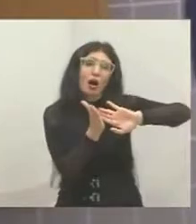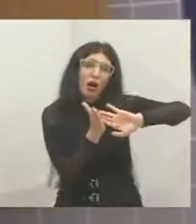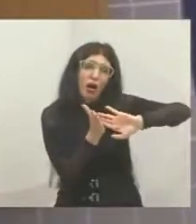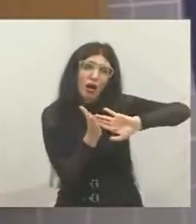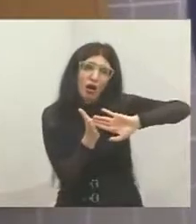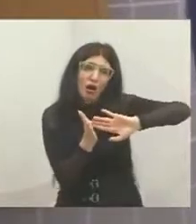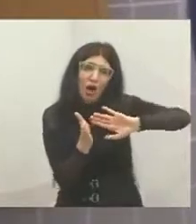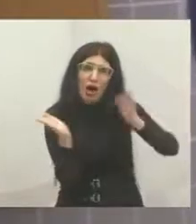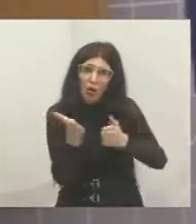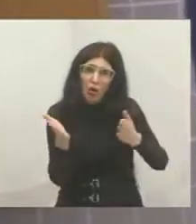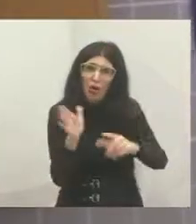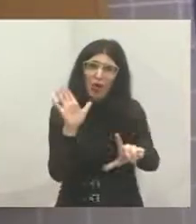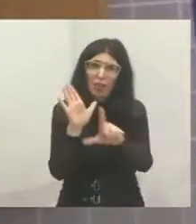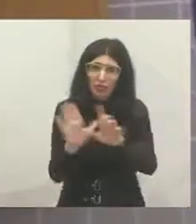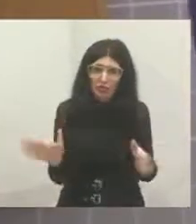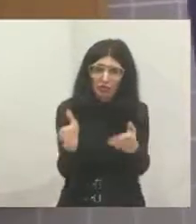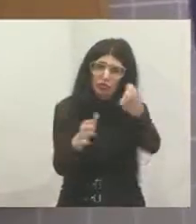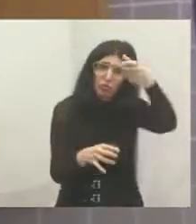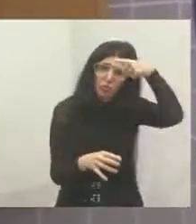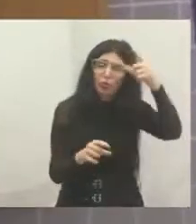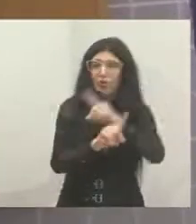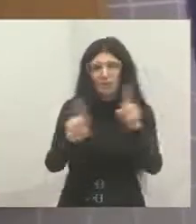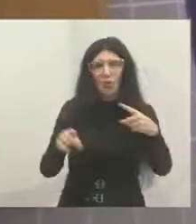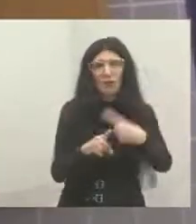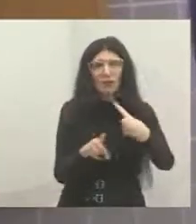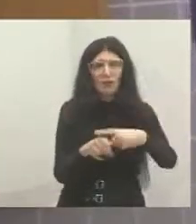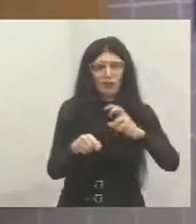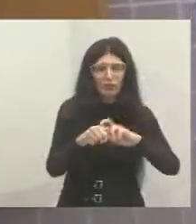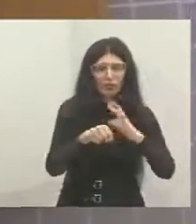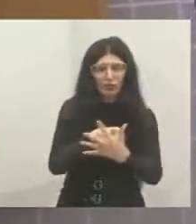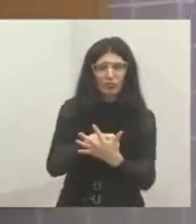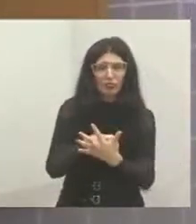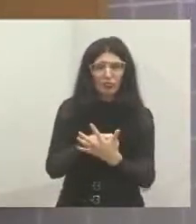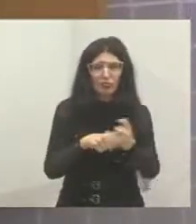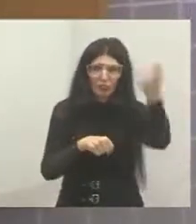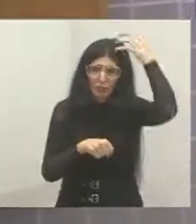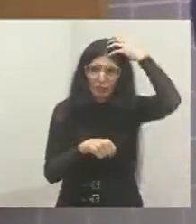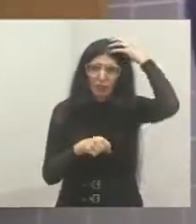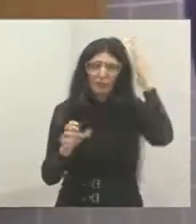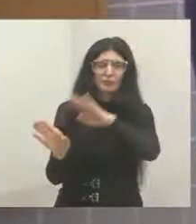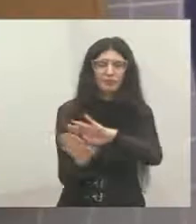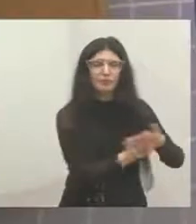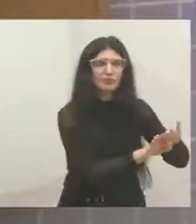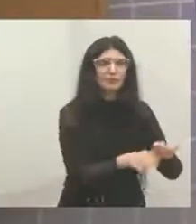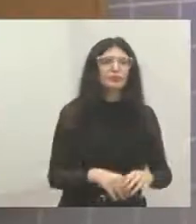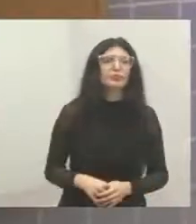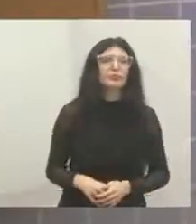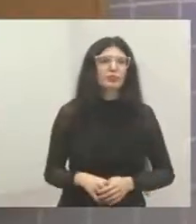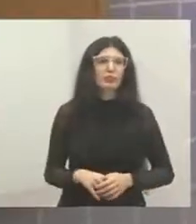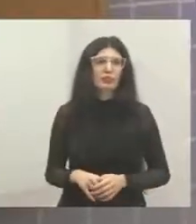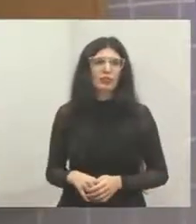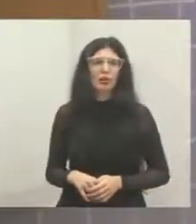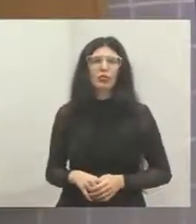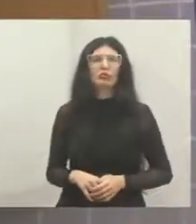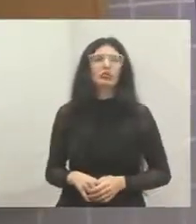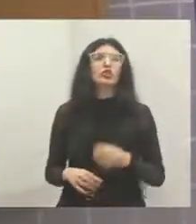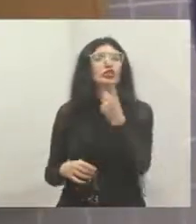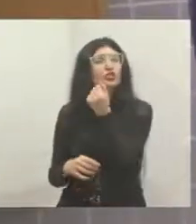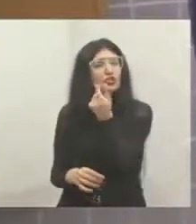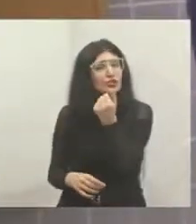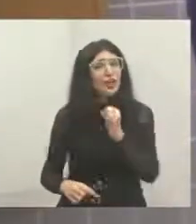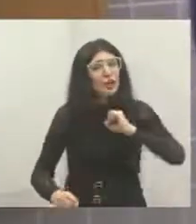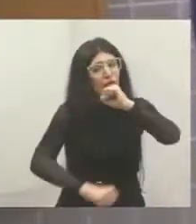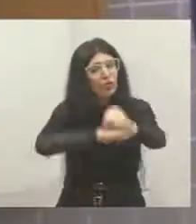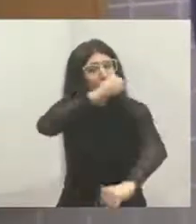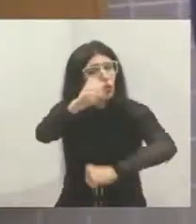ele pergunta assim, se aquilo que não foi de uma forma inicialmente, possivelmente aplicada, se ele vai para o outro ano. Nós estamos